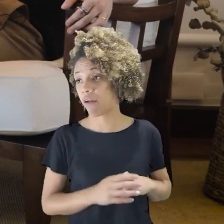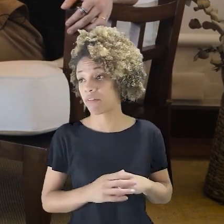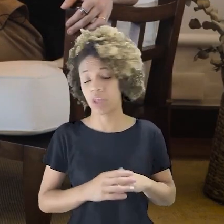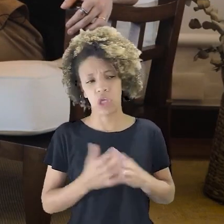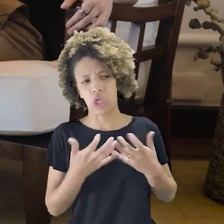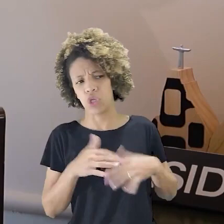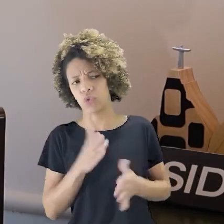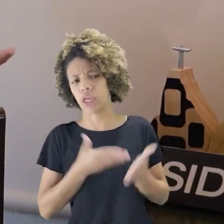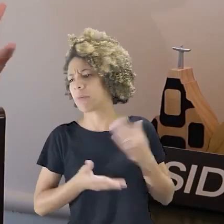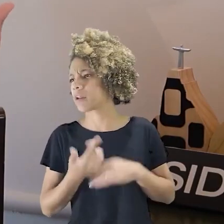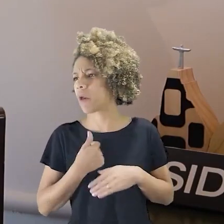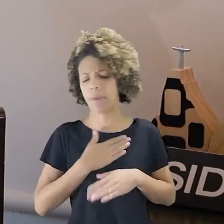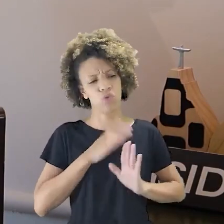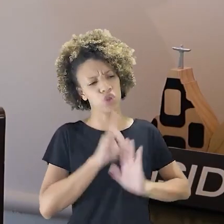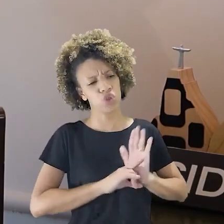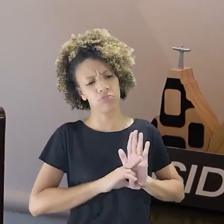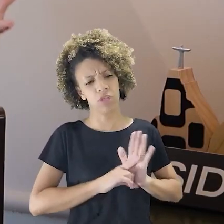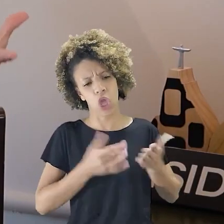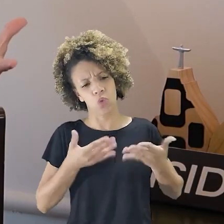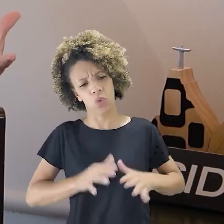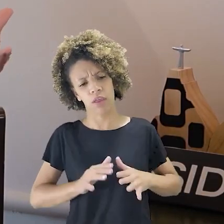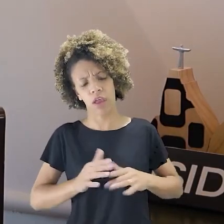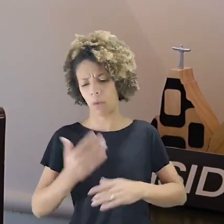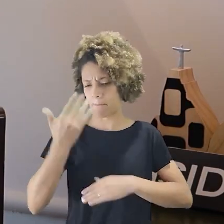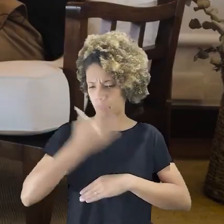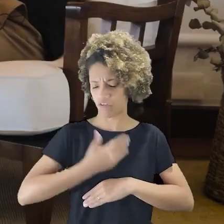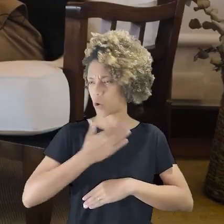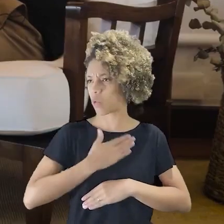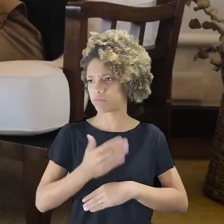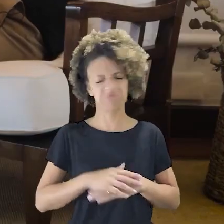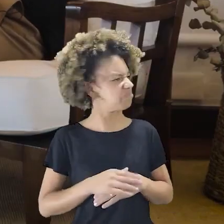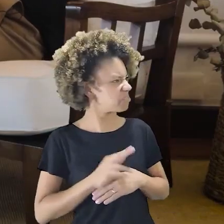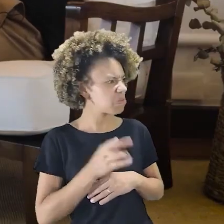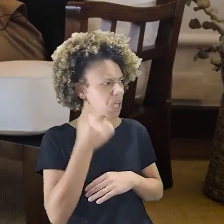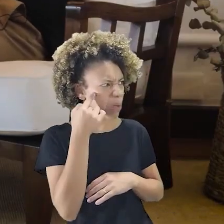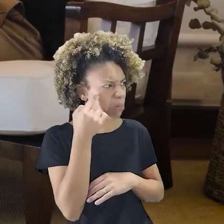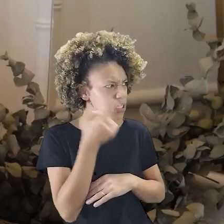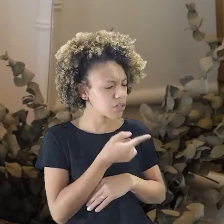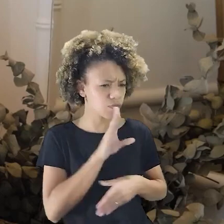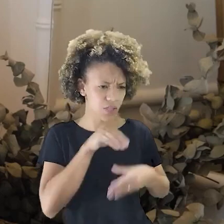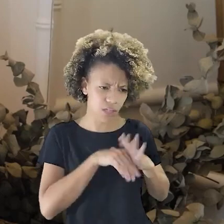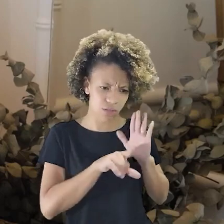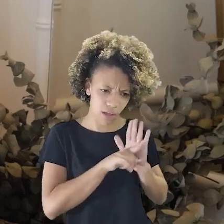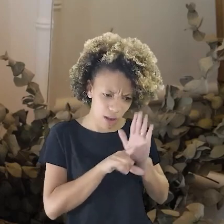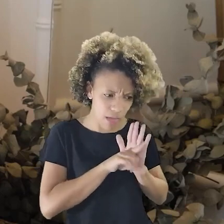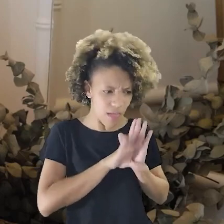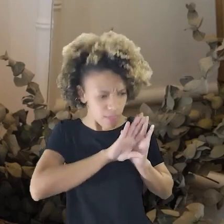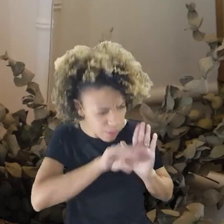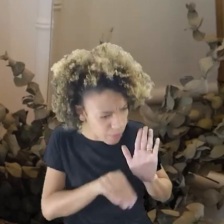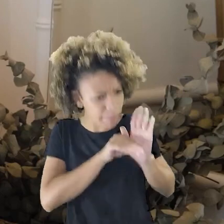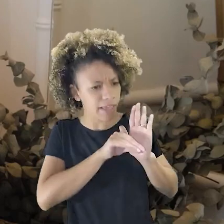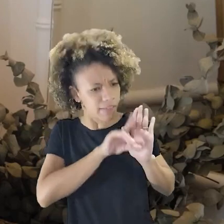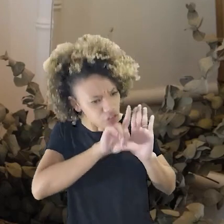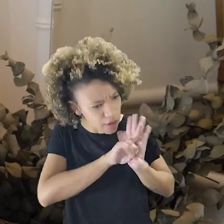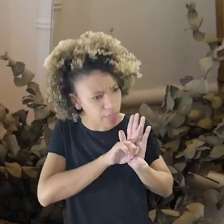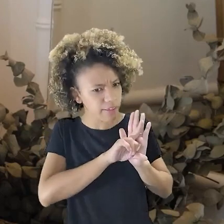eu não quero, eu quero ter o meu direito de não formar provas contra mim, sabe? Olha só, não parei para pensar nisso, que você dentro da lei tem uma lei que,